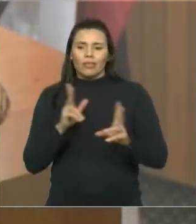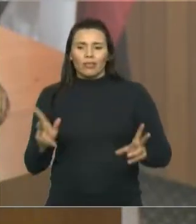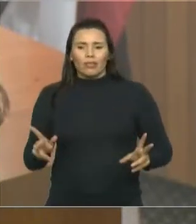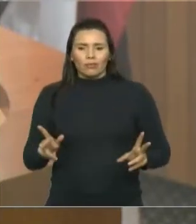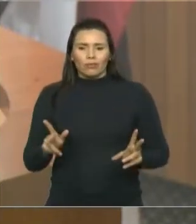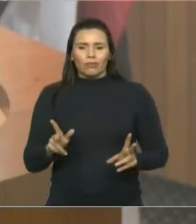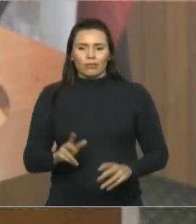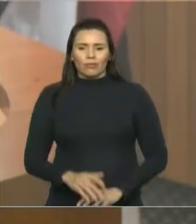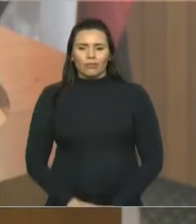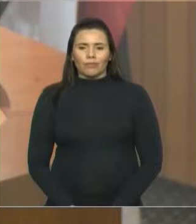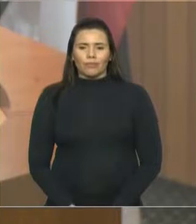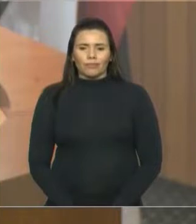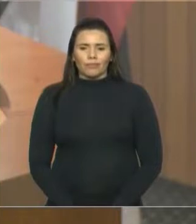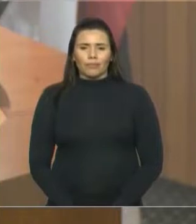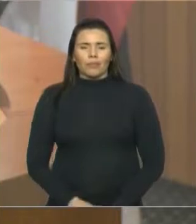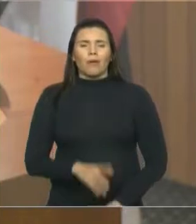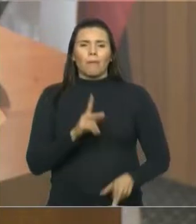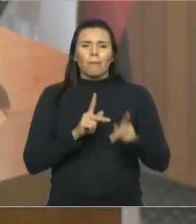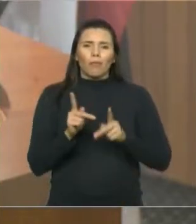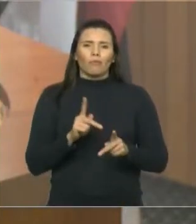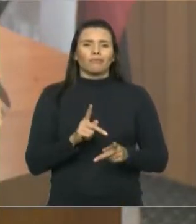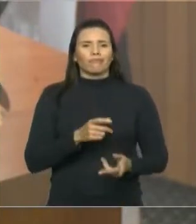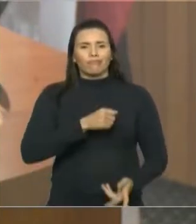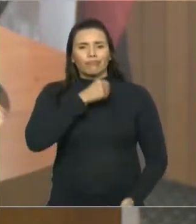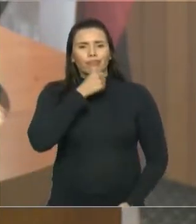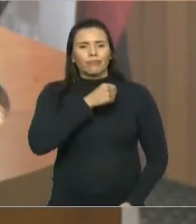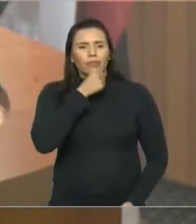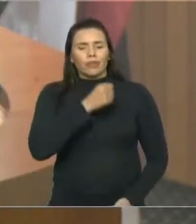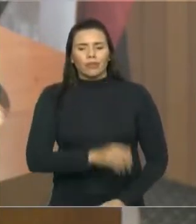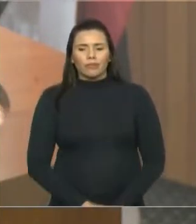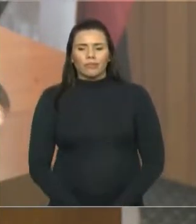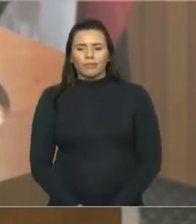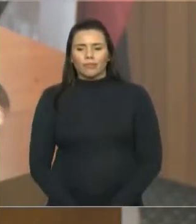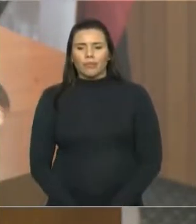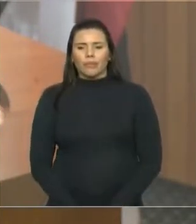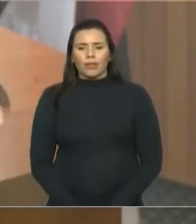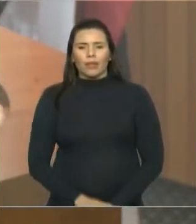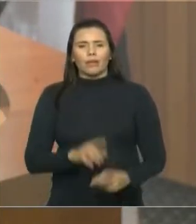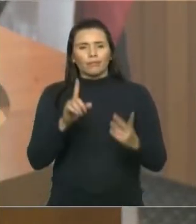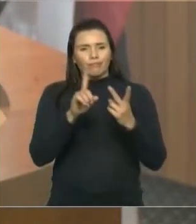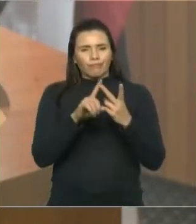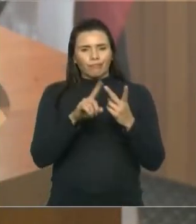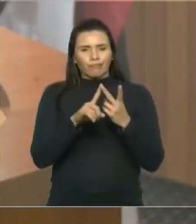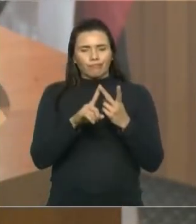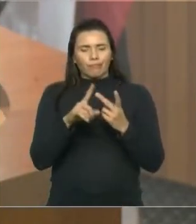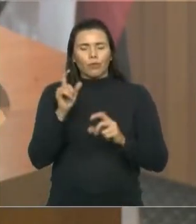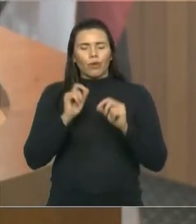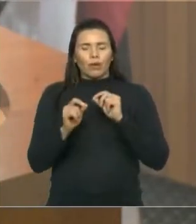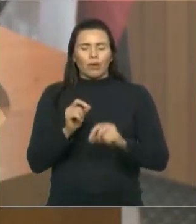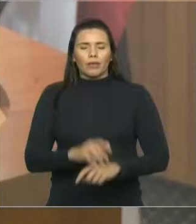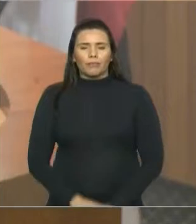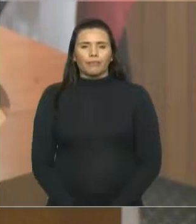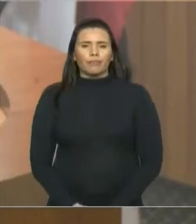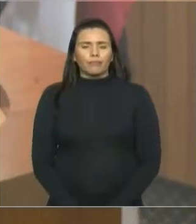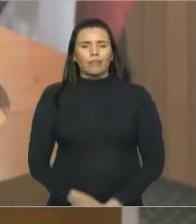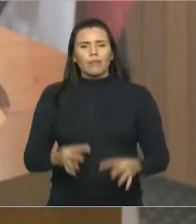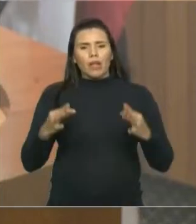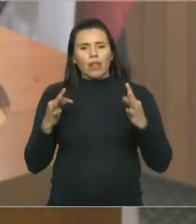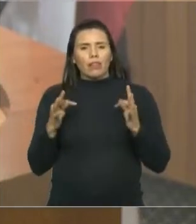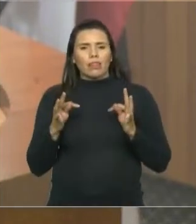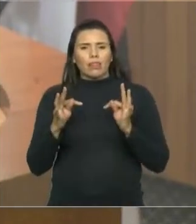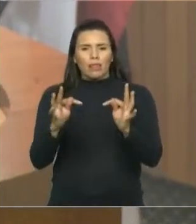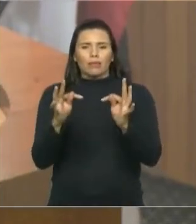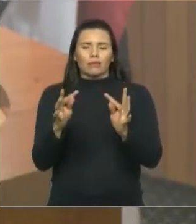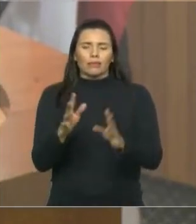mais envelhecida. De outro lado, a gente atravessa uma transição tecnológica. A gente nunca teve, nos